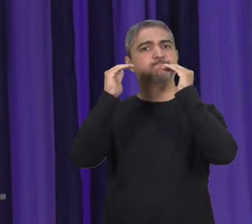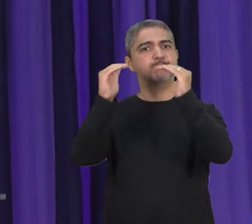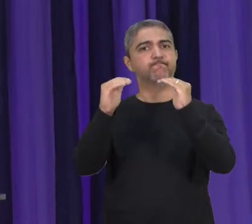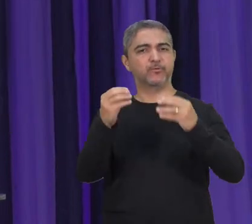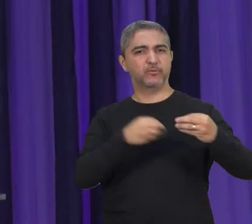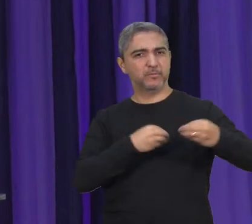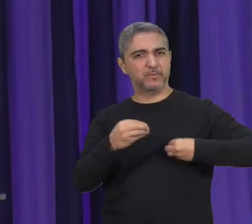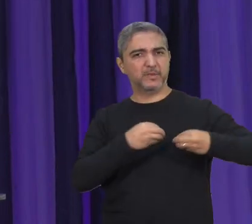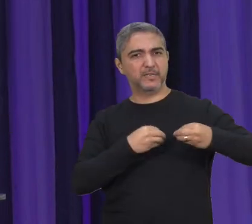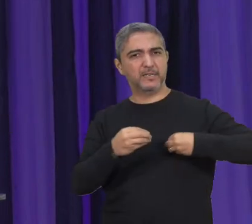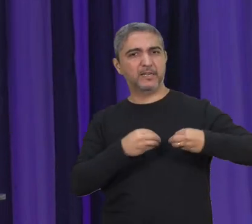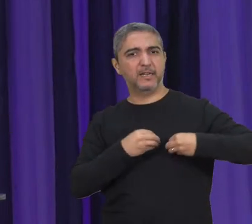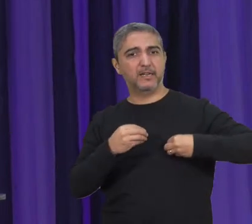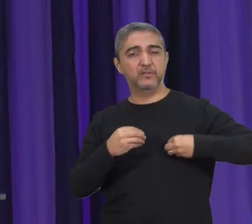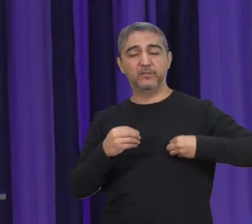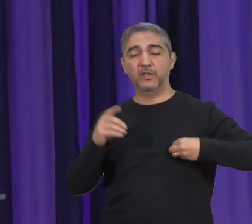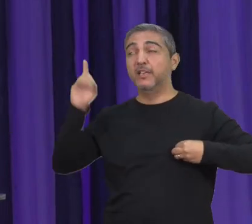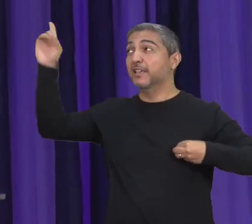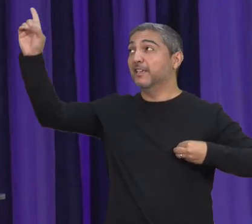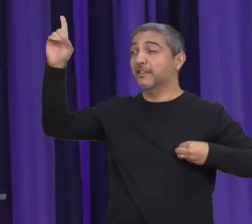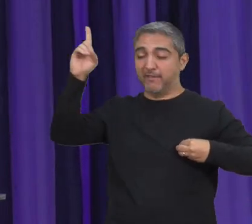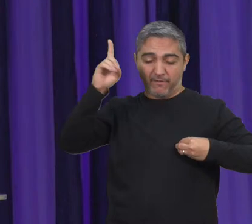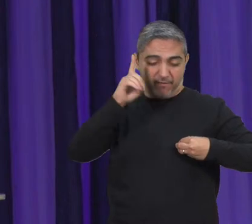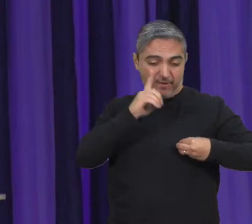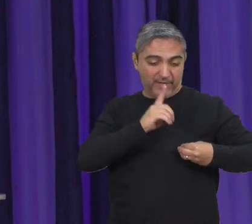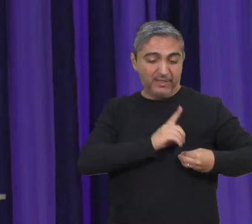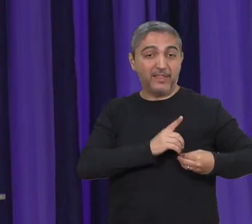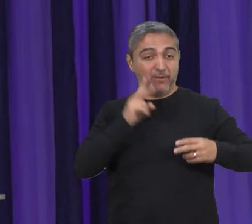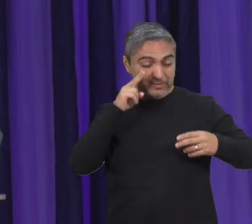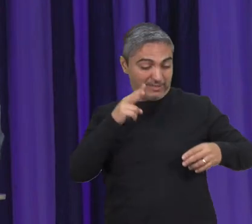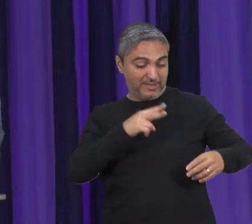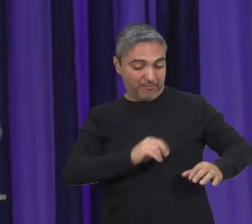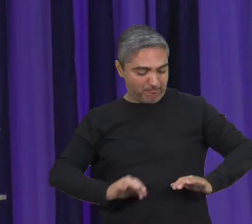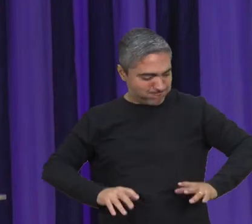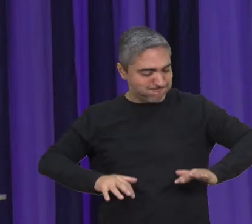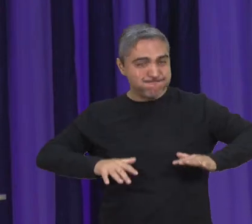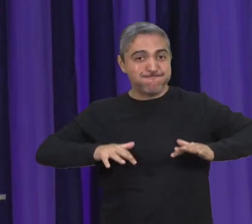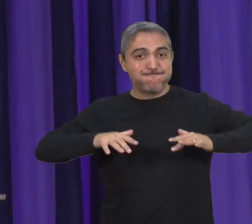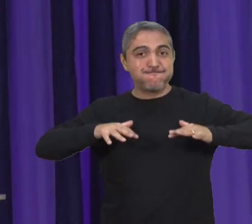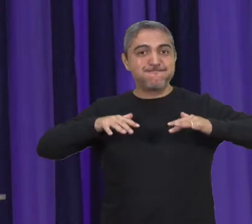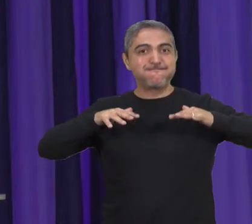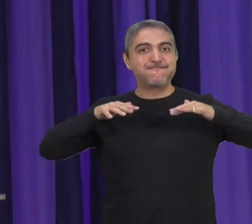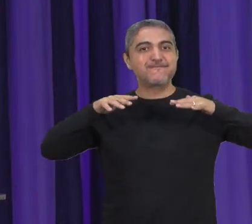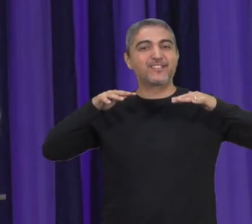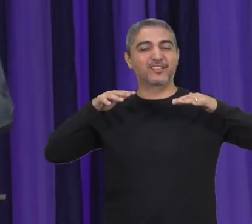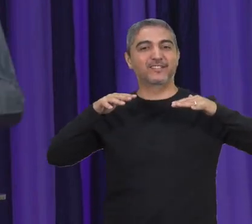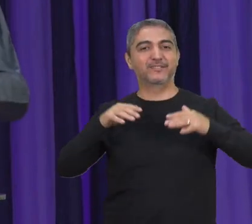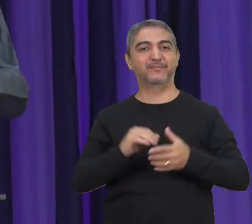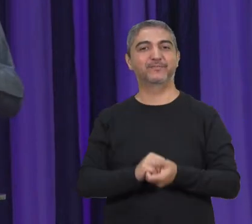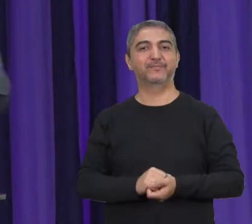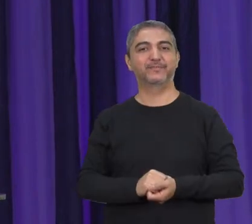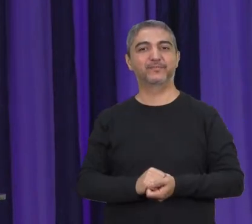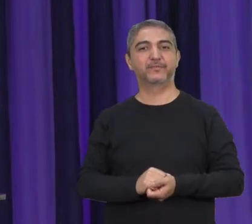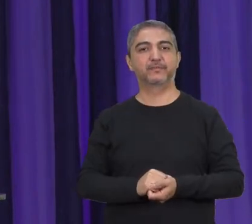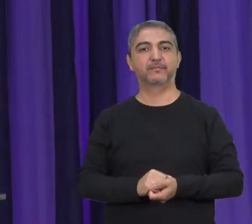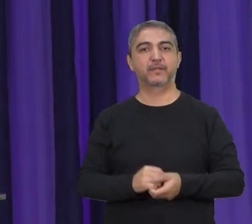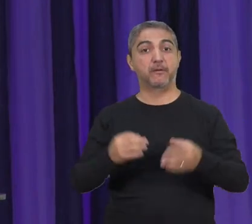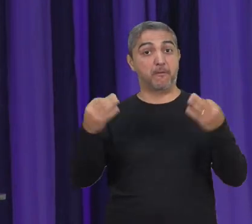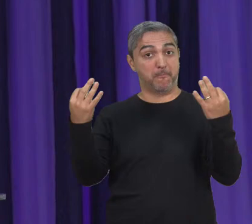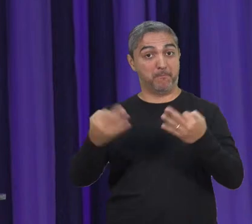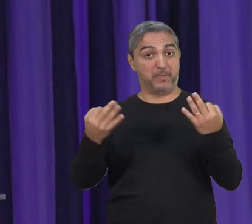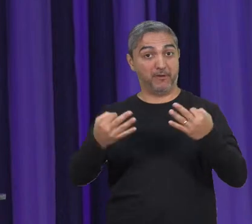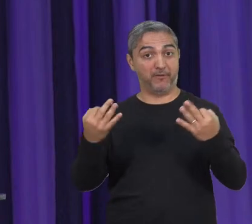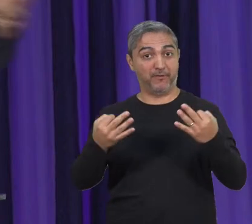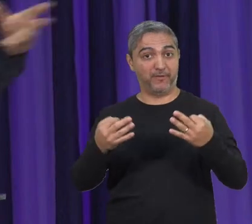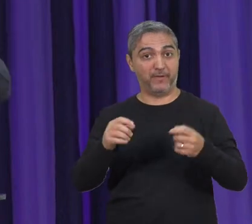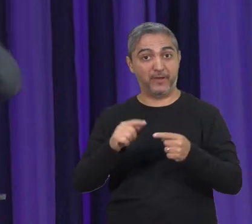prevalecer a natureza de Deus em nós. Isso não é nada, não é perfeitamente não, não espere que não passe de mágica,